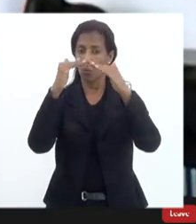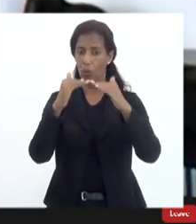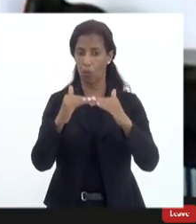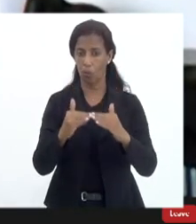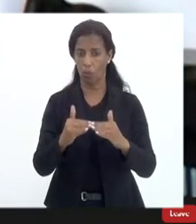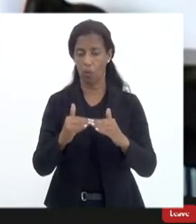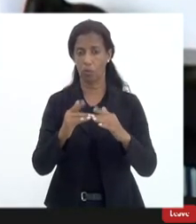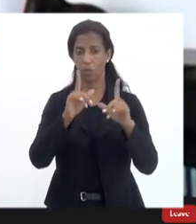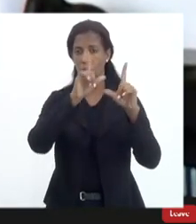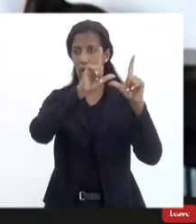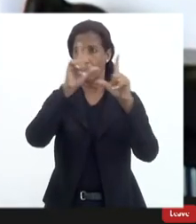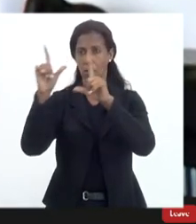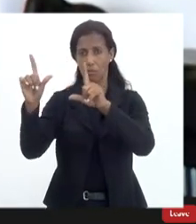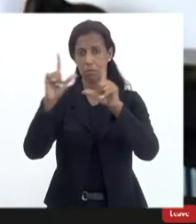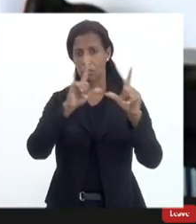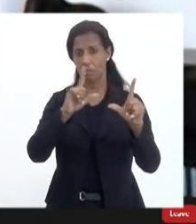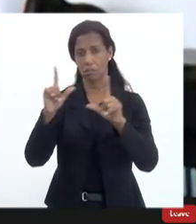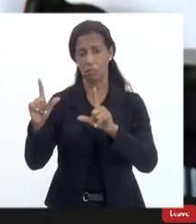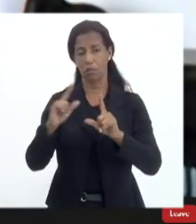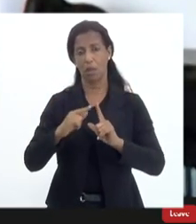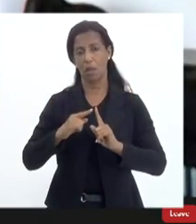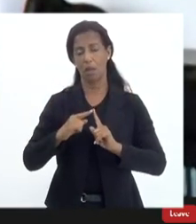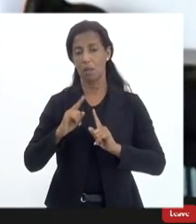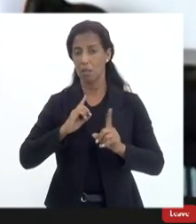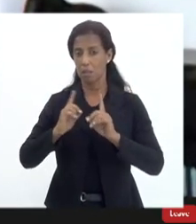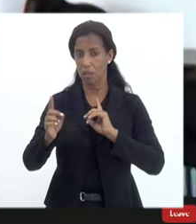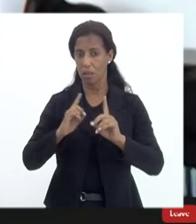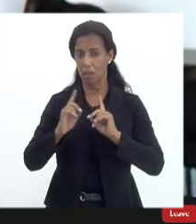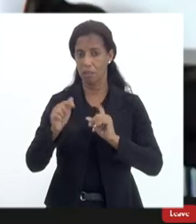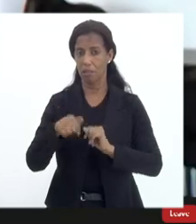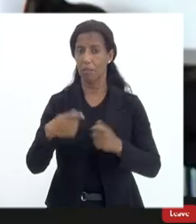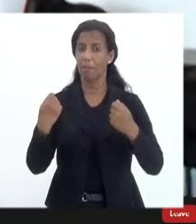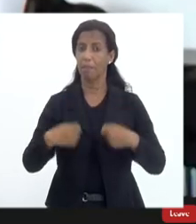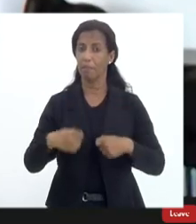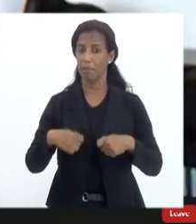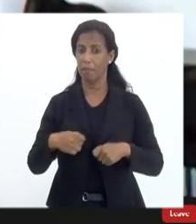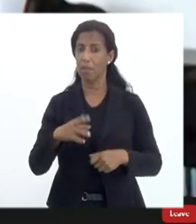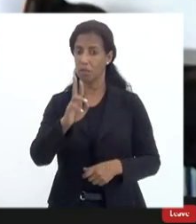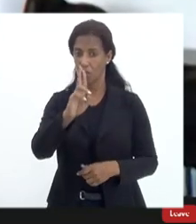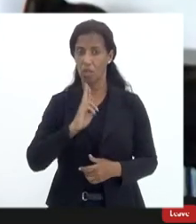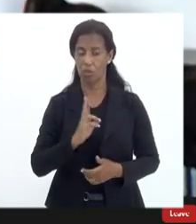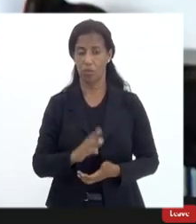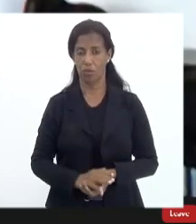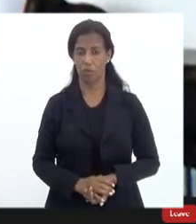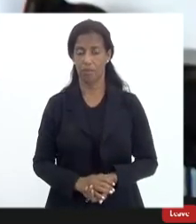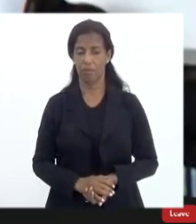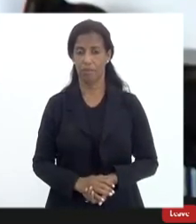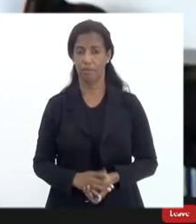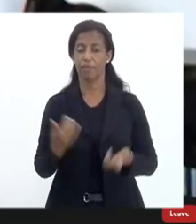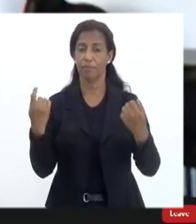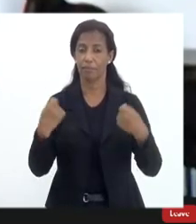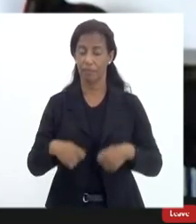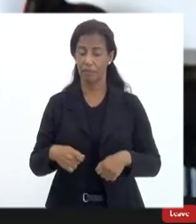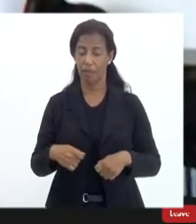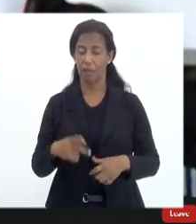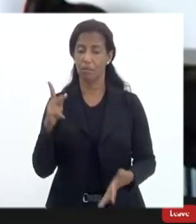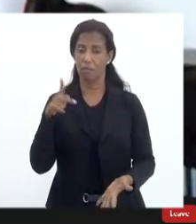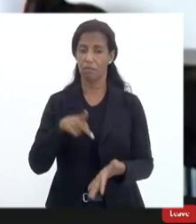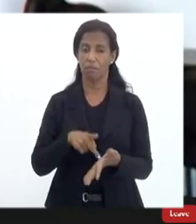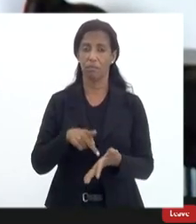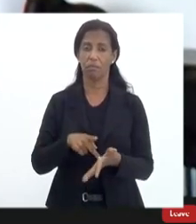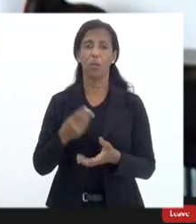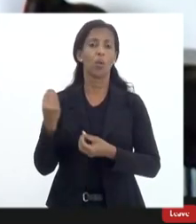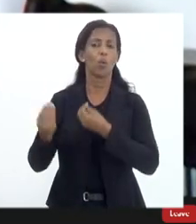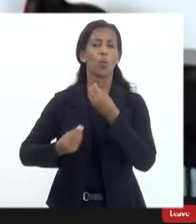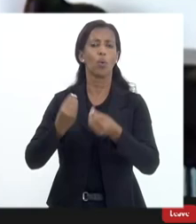falas aqui nos trouxeram, né, ao longo desse debate, de que a gente precisa de respostas, né? A gente precisa, de fato, ver como é que